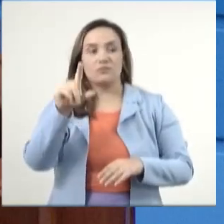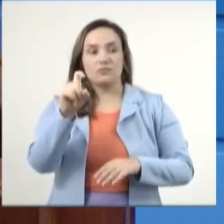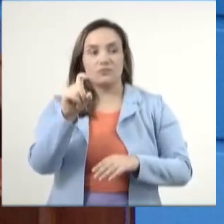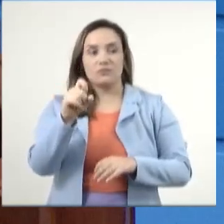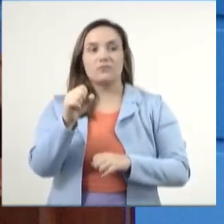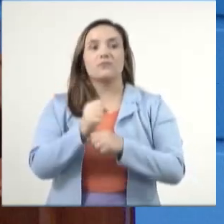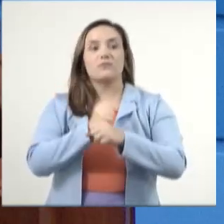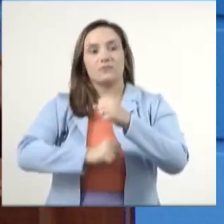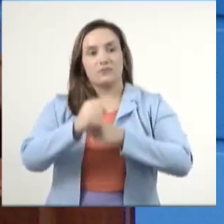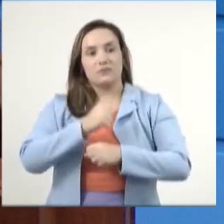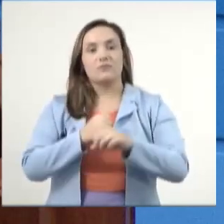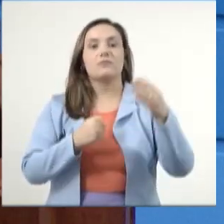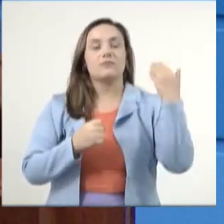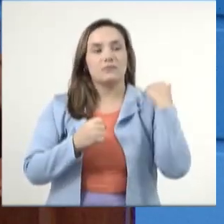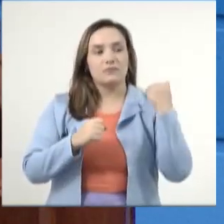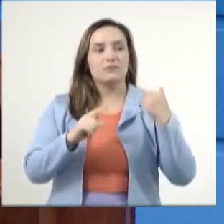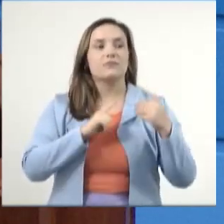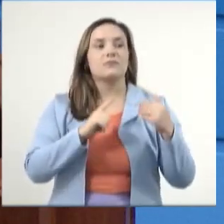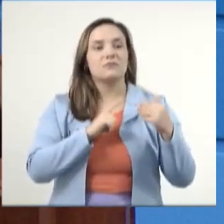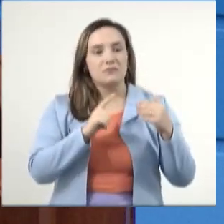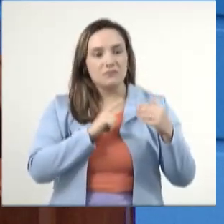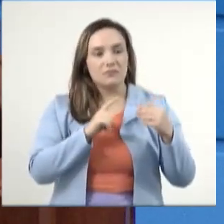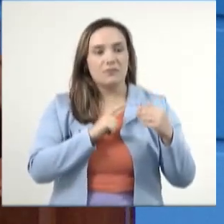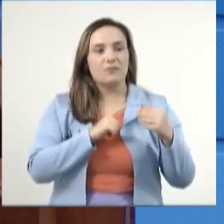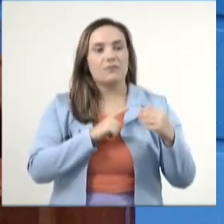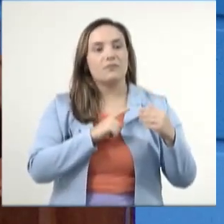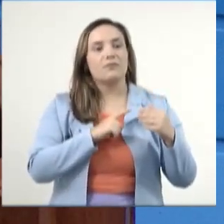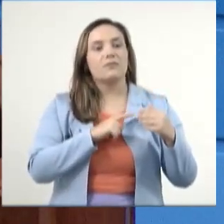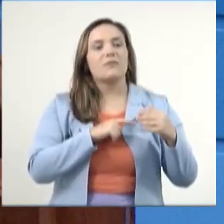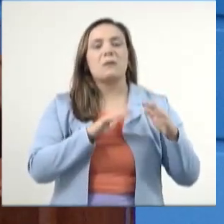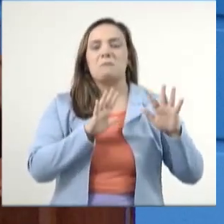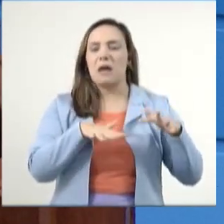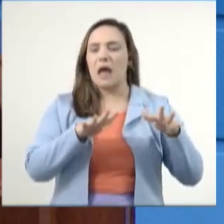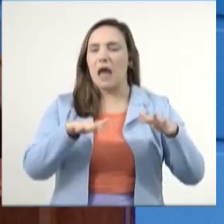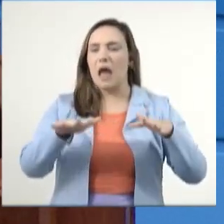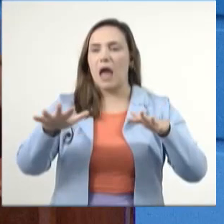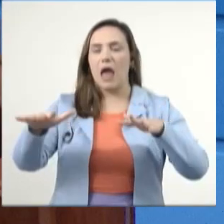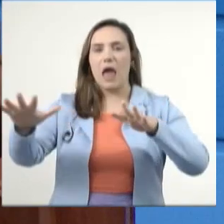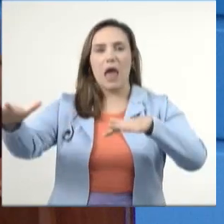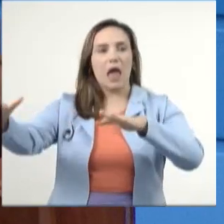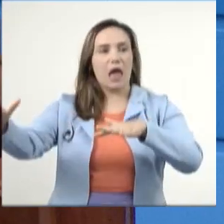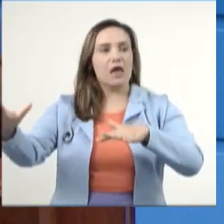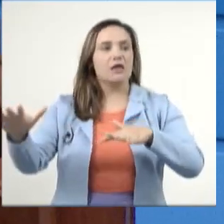foi precedida por uma série de manifestações